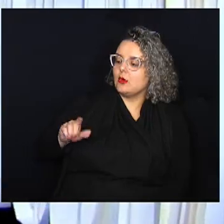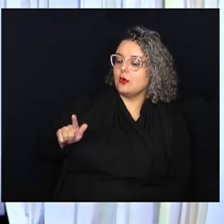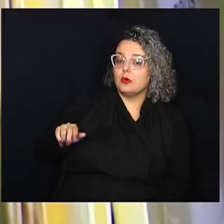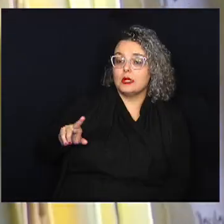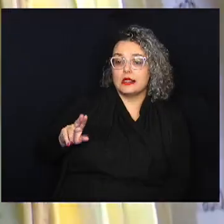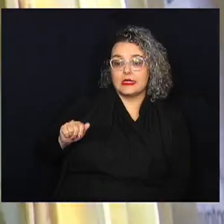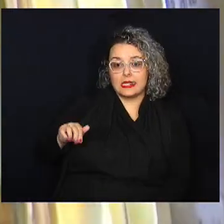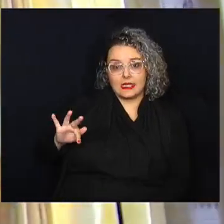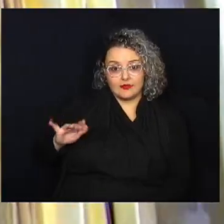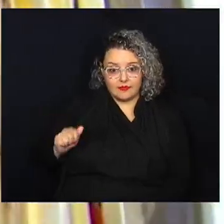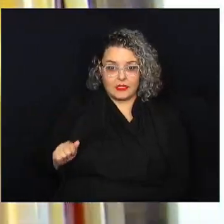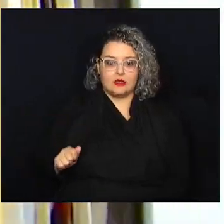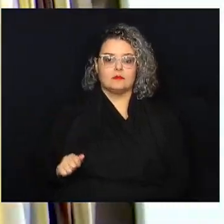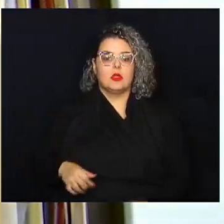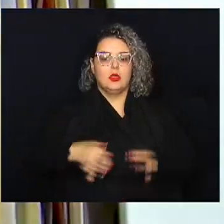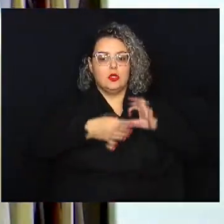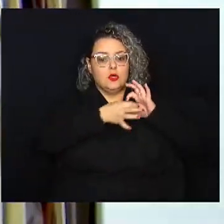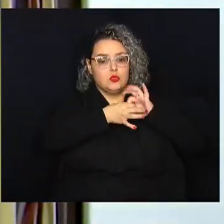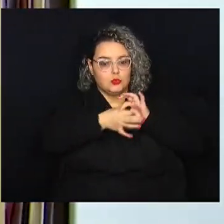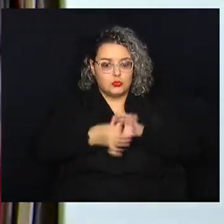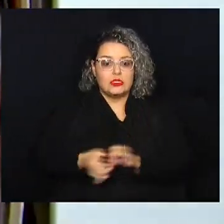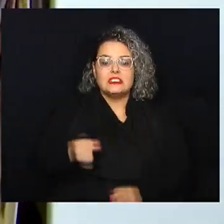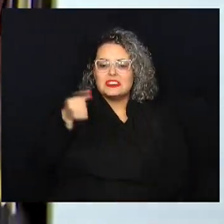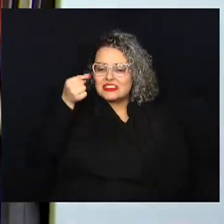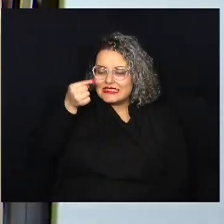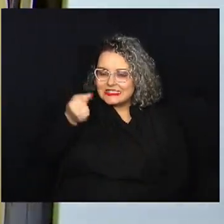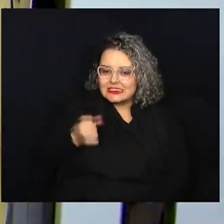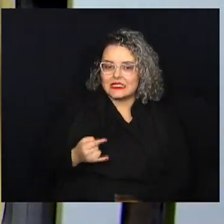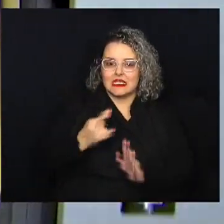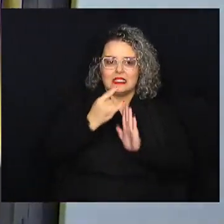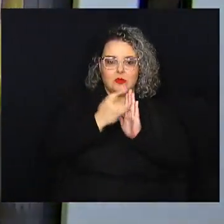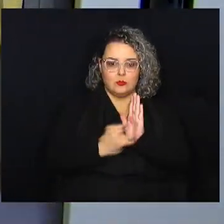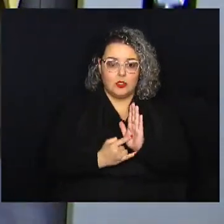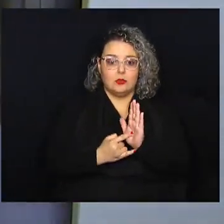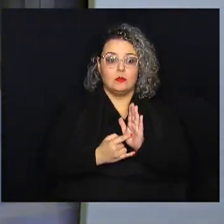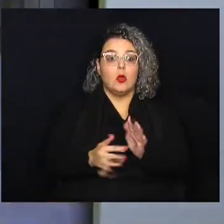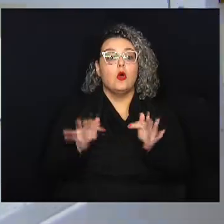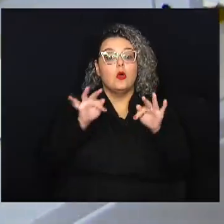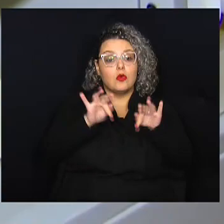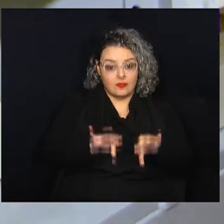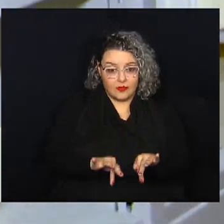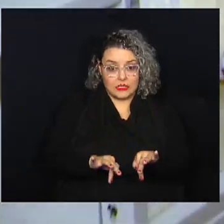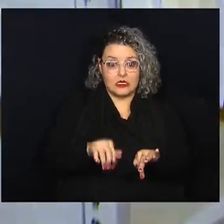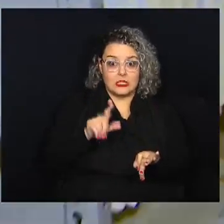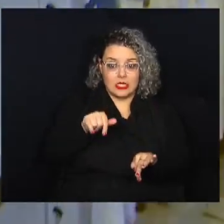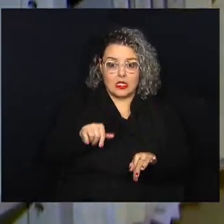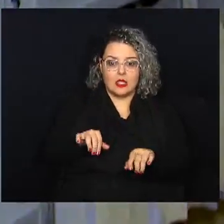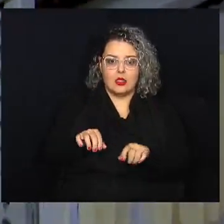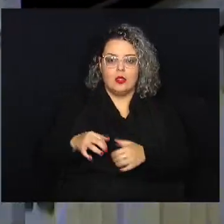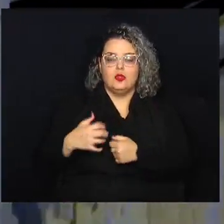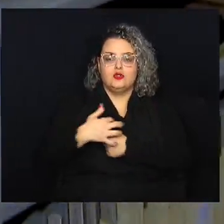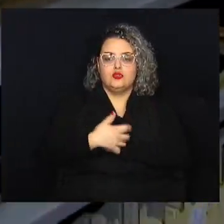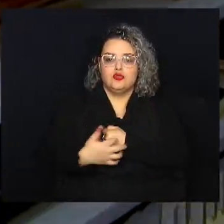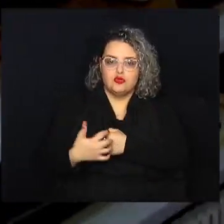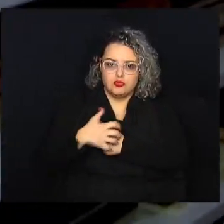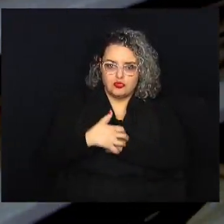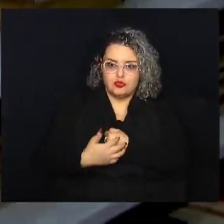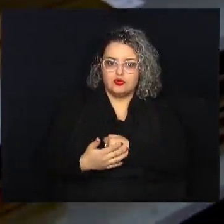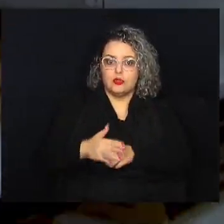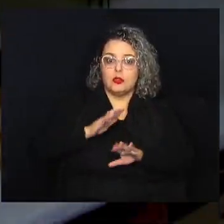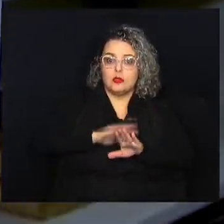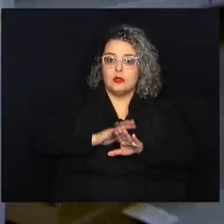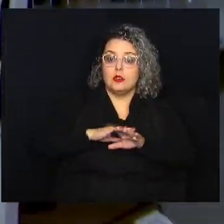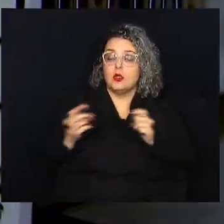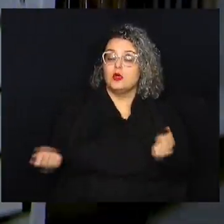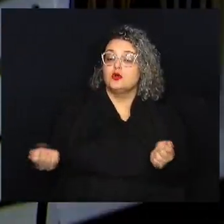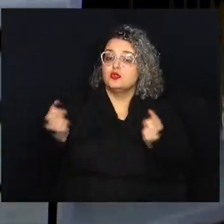documental e contextualização de cada documento. A etapa final é a digitalização, que atua como coadjuvante